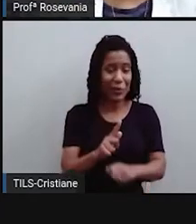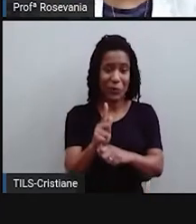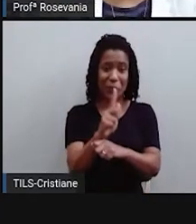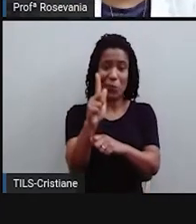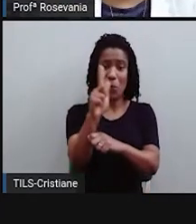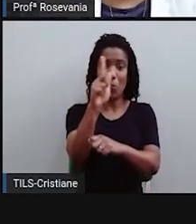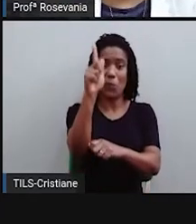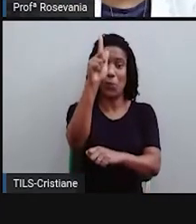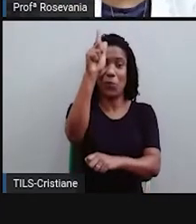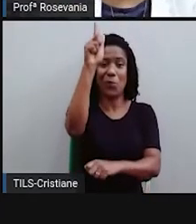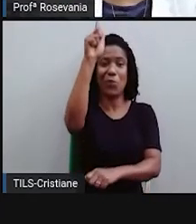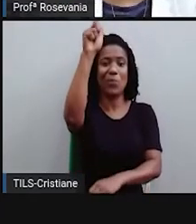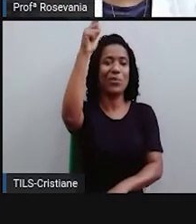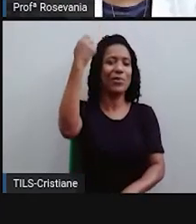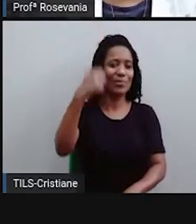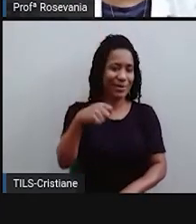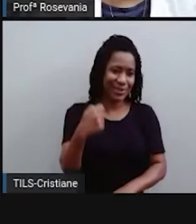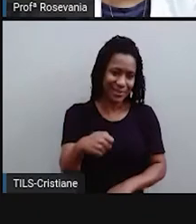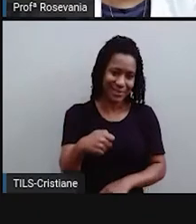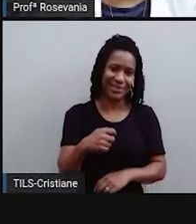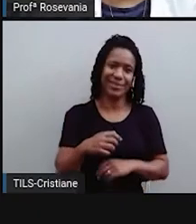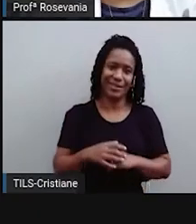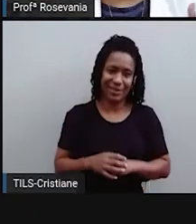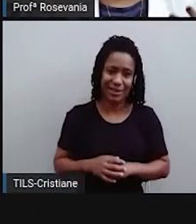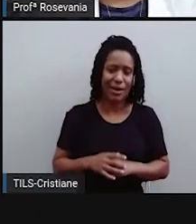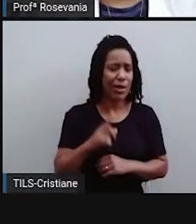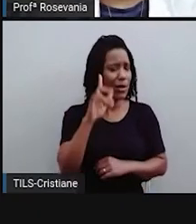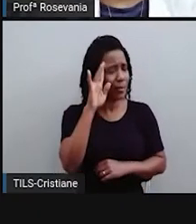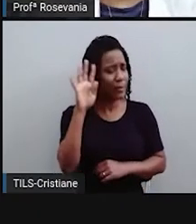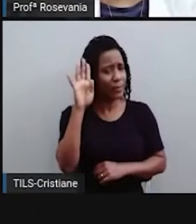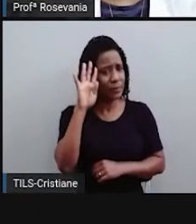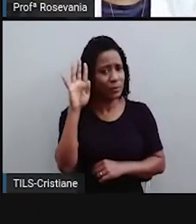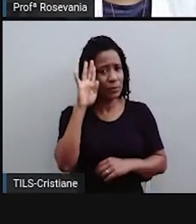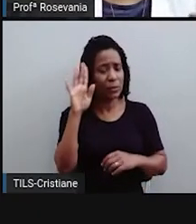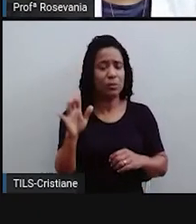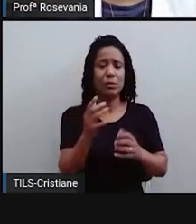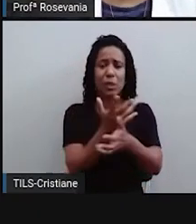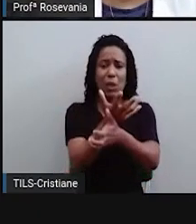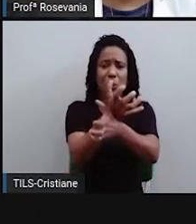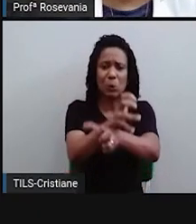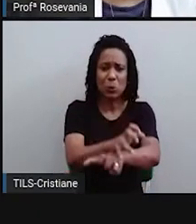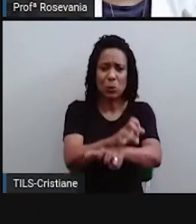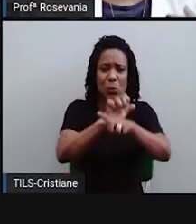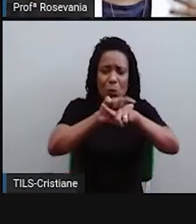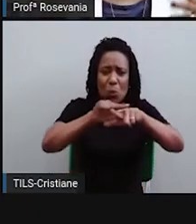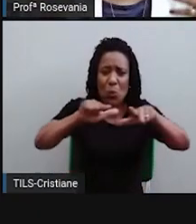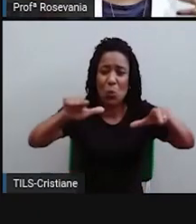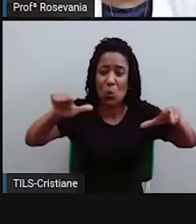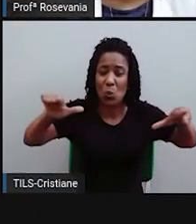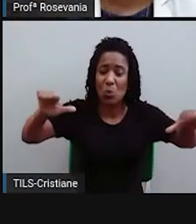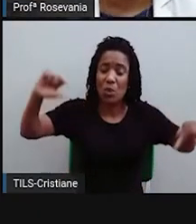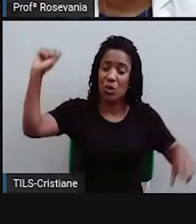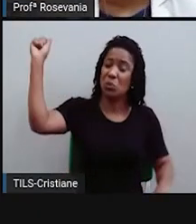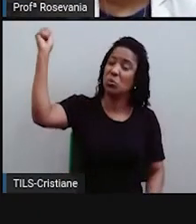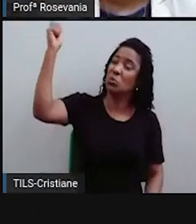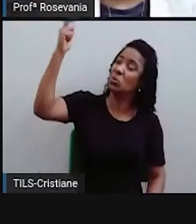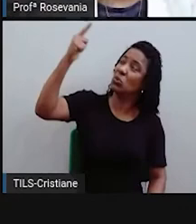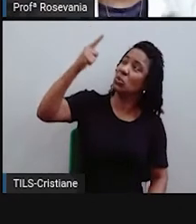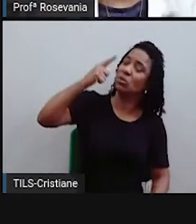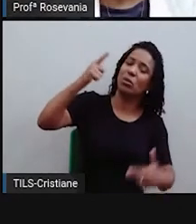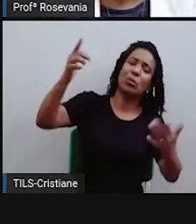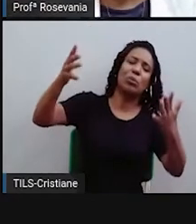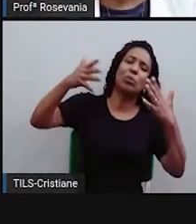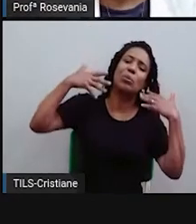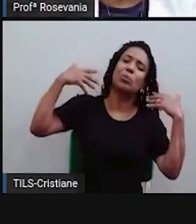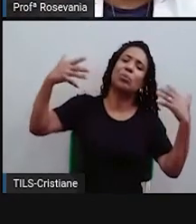a vida dele. Imagine você lá no meio do deserto, você vai, né, com aquele sol escaldante. De